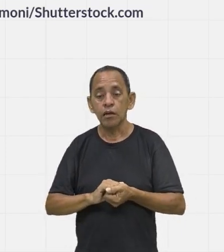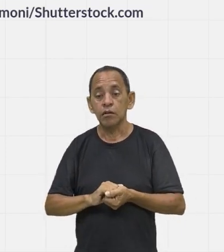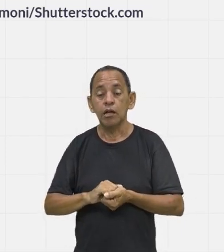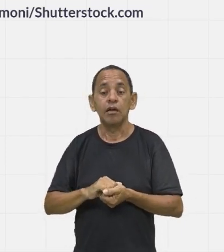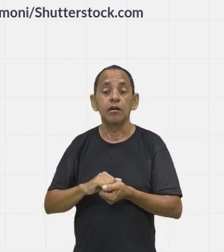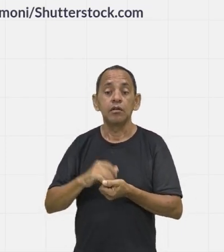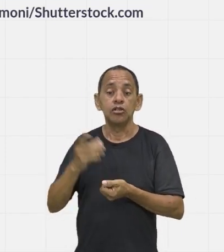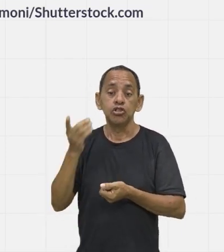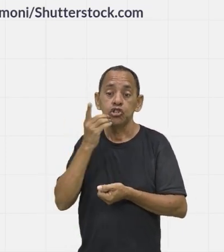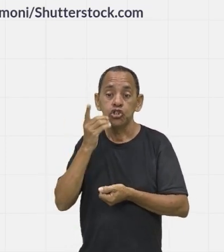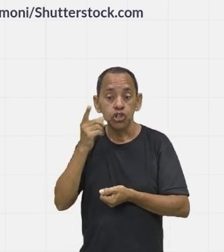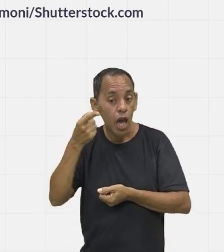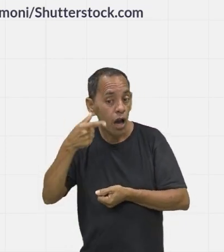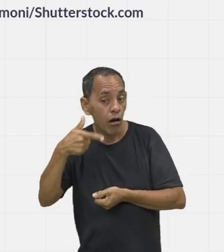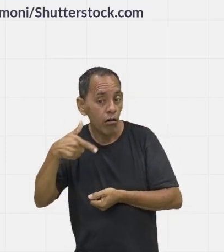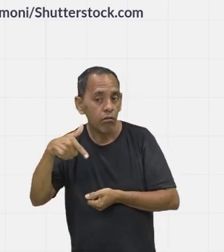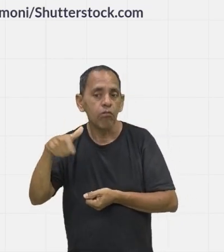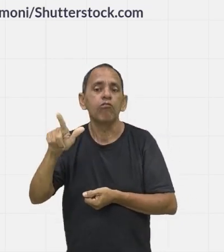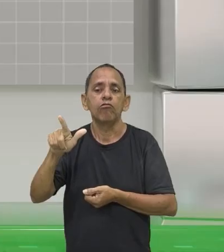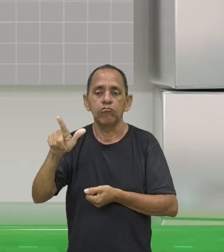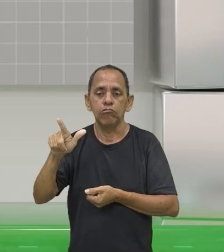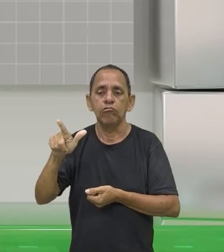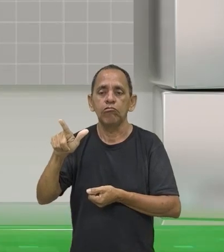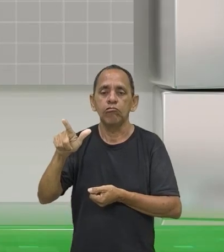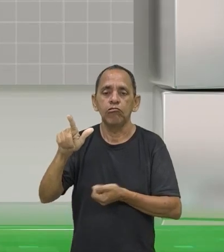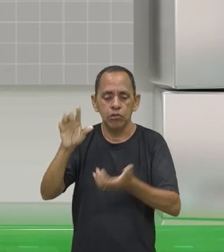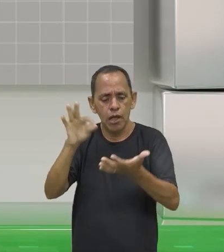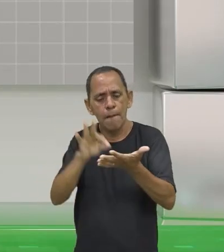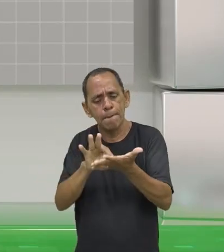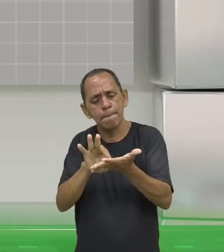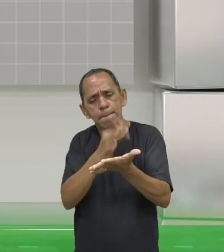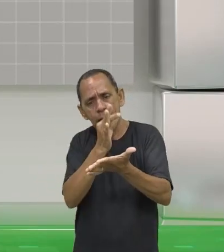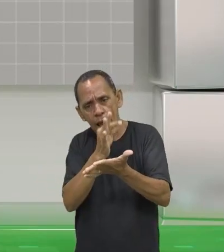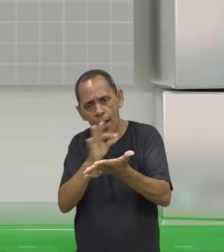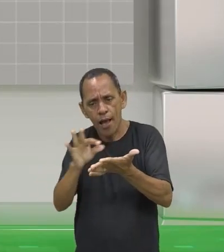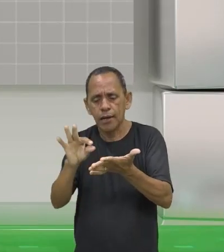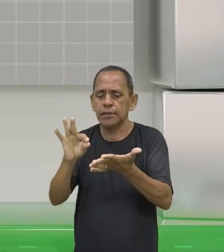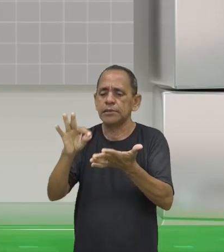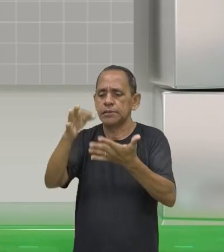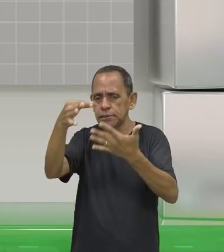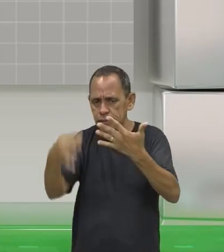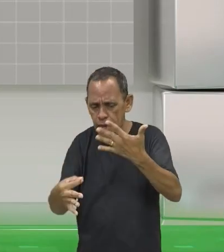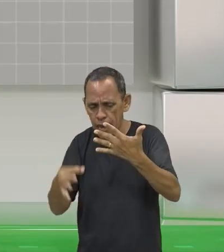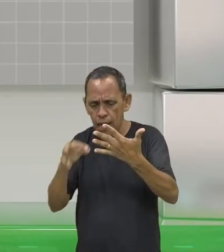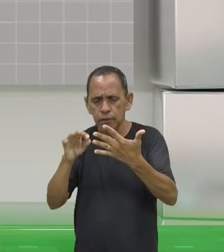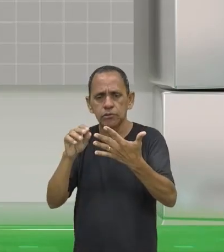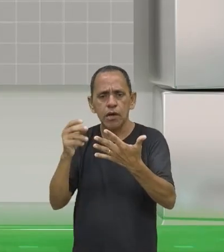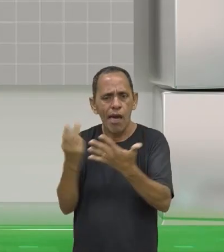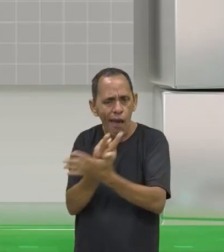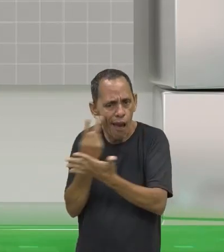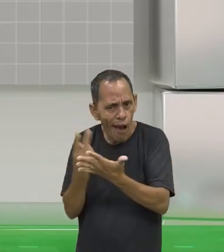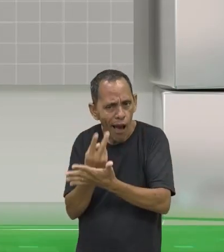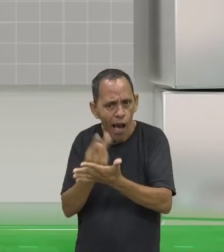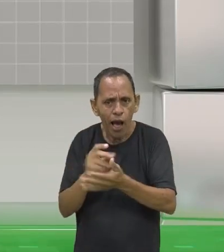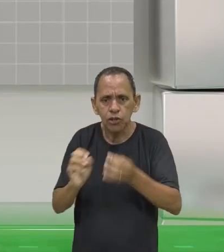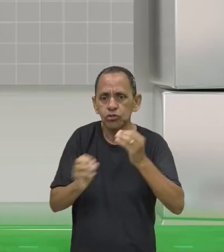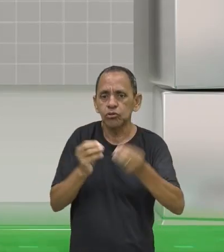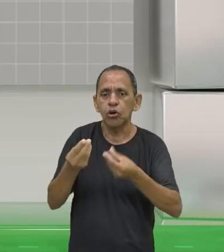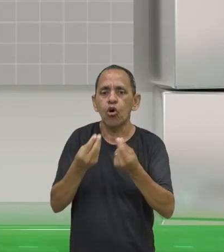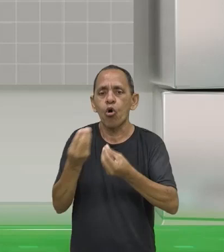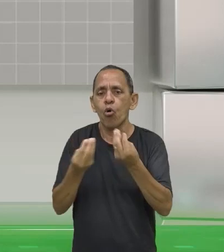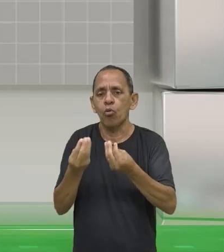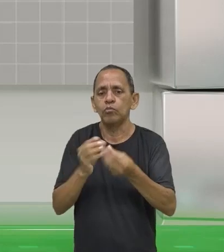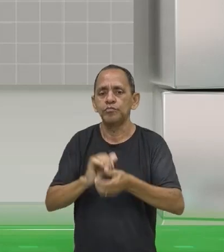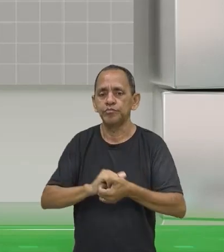Então, é importante que ele faça essa lista de atividades, tá bom? Que é o que nós vamos ver agora, né?